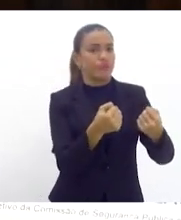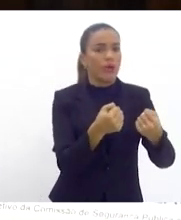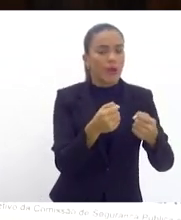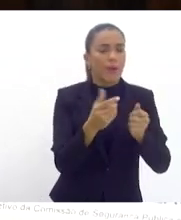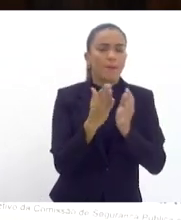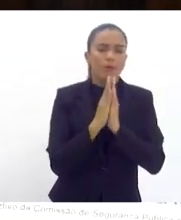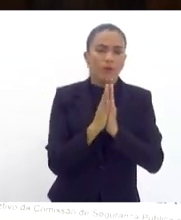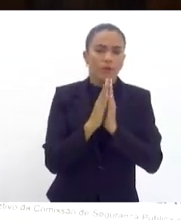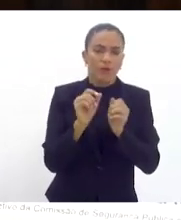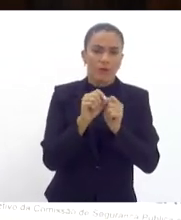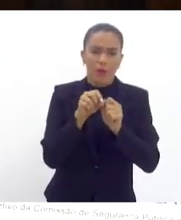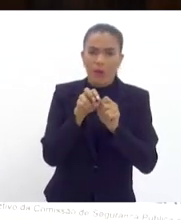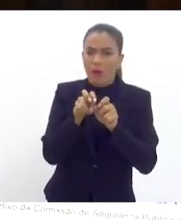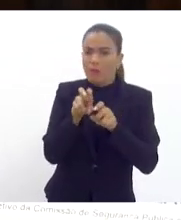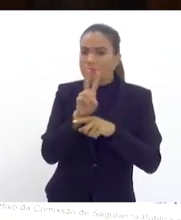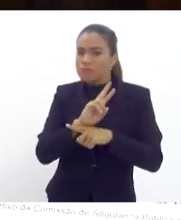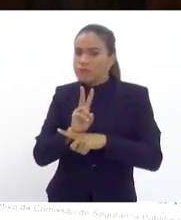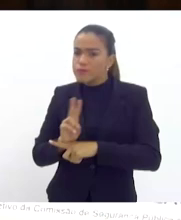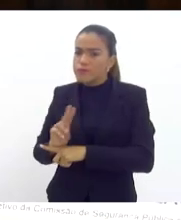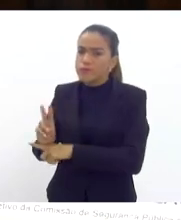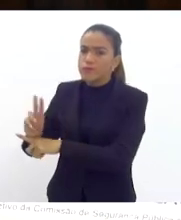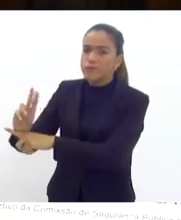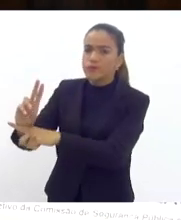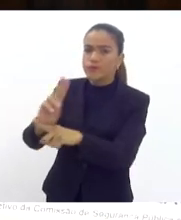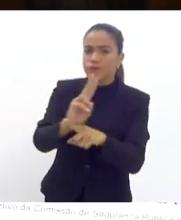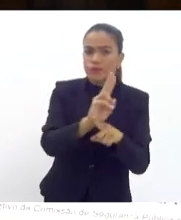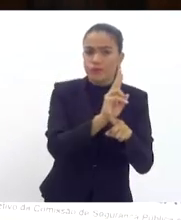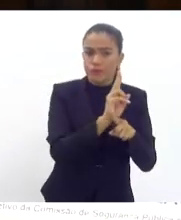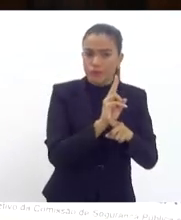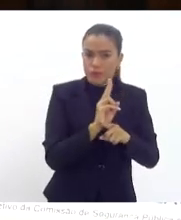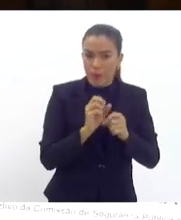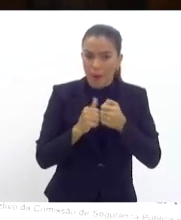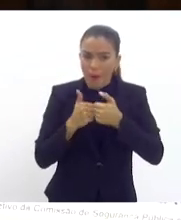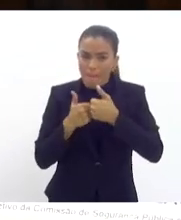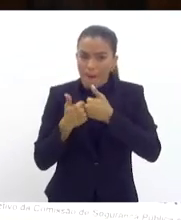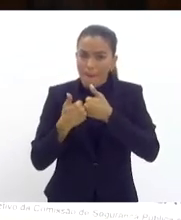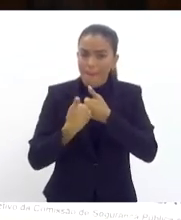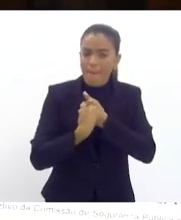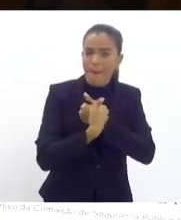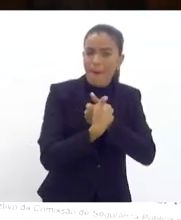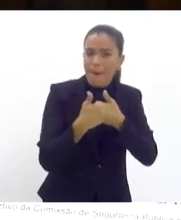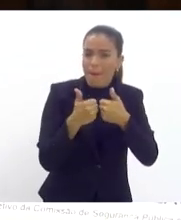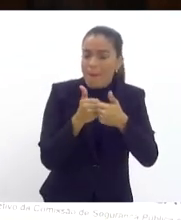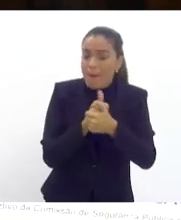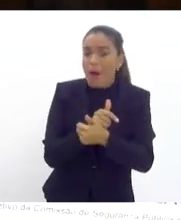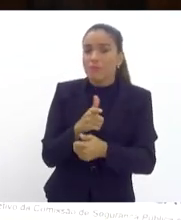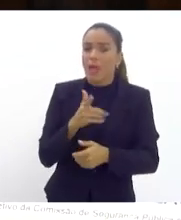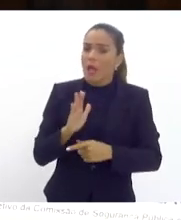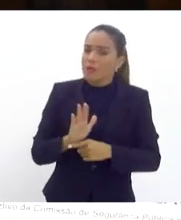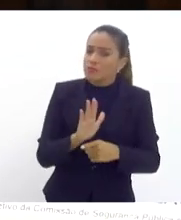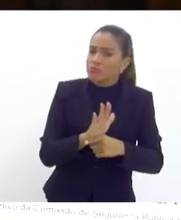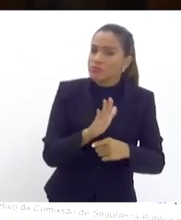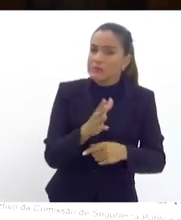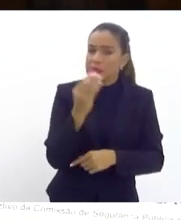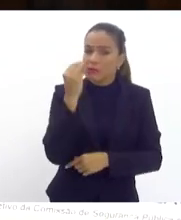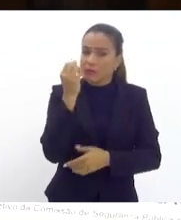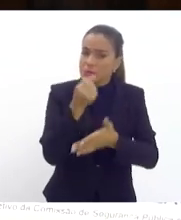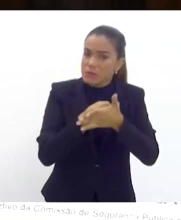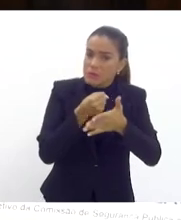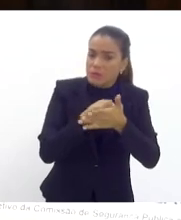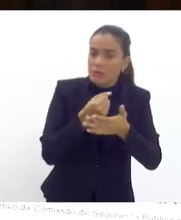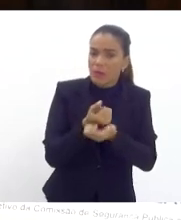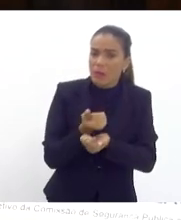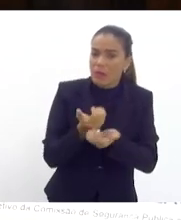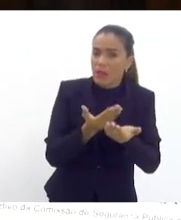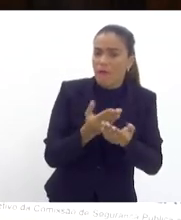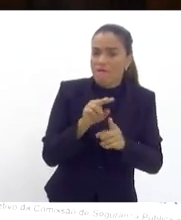uma ronda programada com cesto Batalhão até determinado perímetro ajudando nessa da tentativa de dar